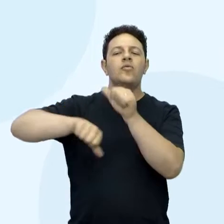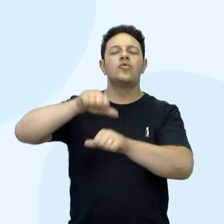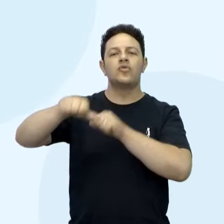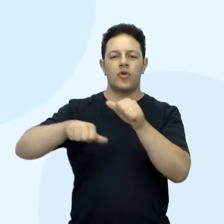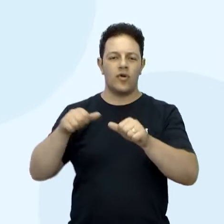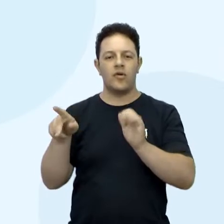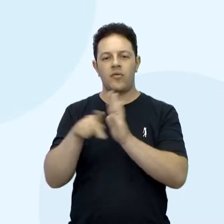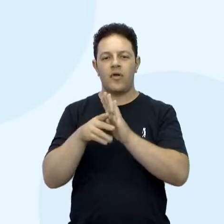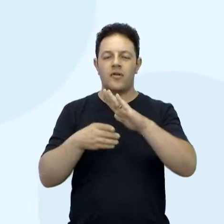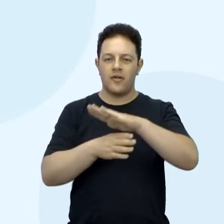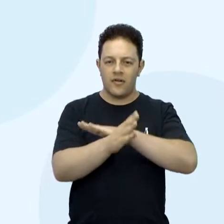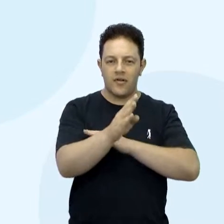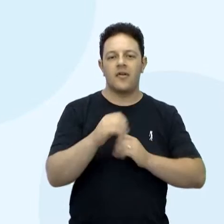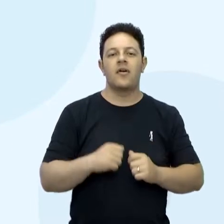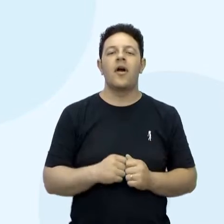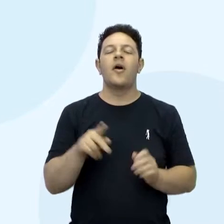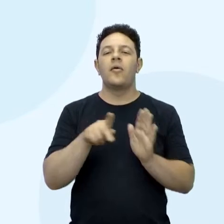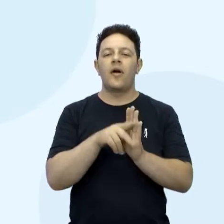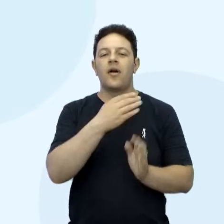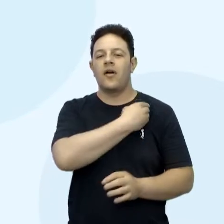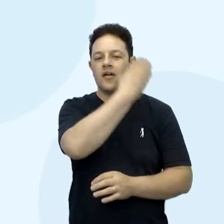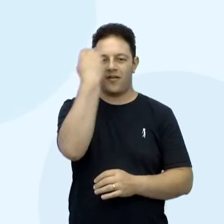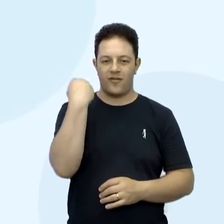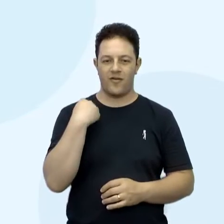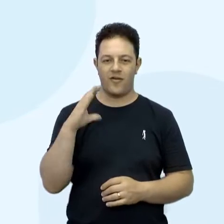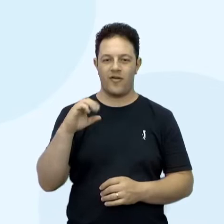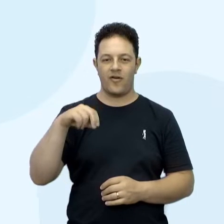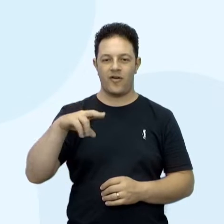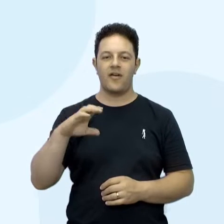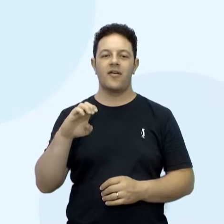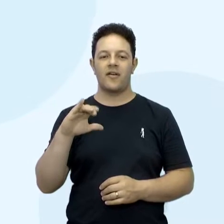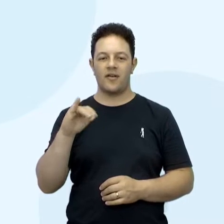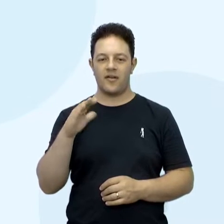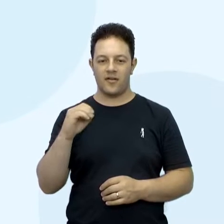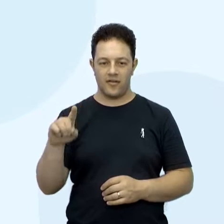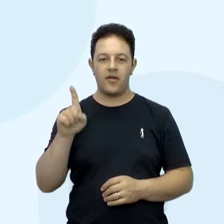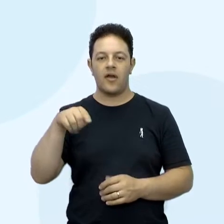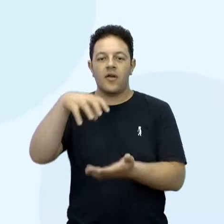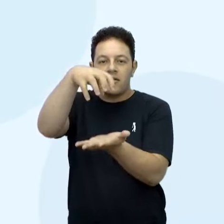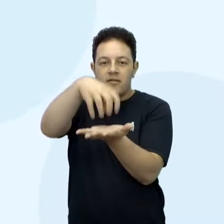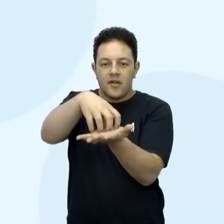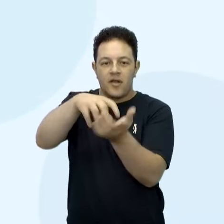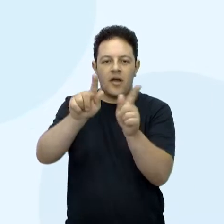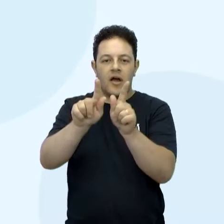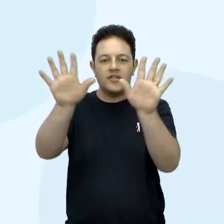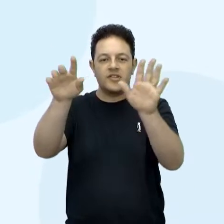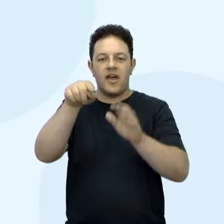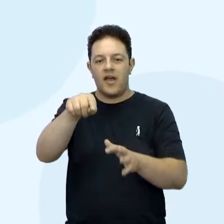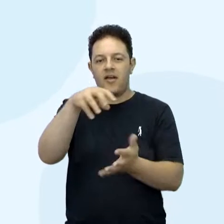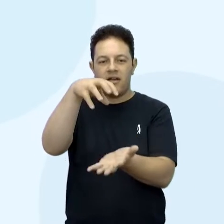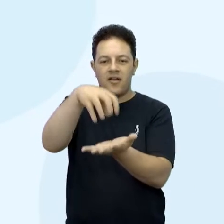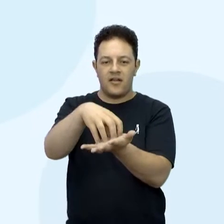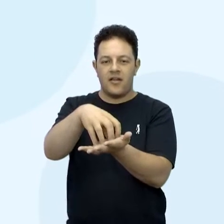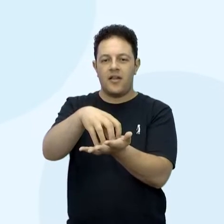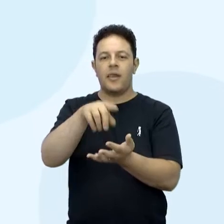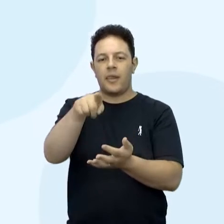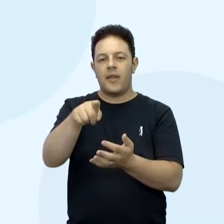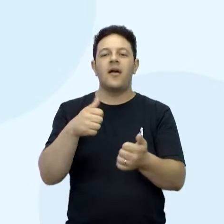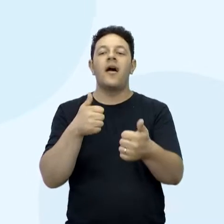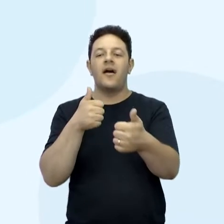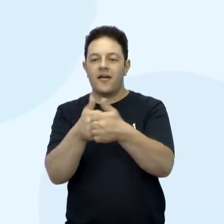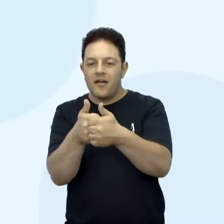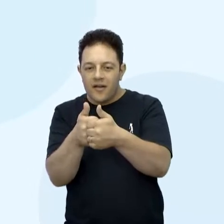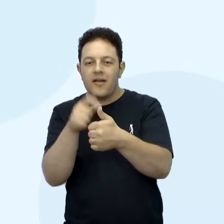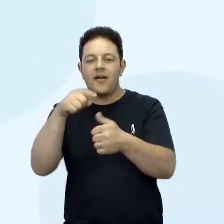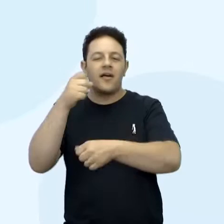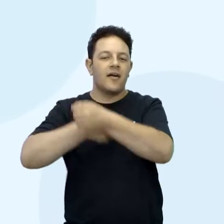pessoal? A Catedral Nossa Senhora da Conceição fica na área central da cidade de Guarulhos. Ela foi fundada